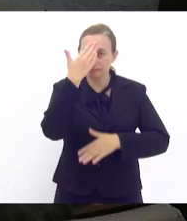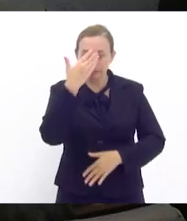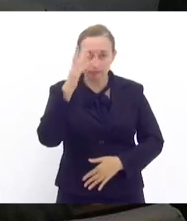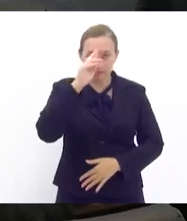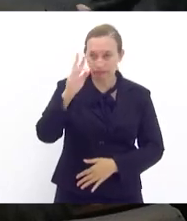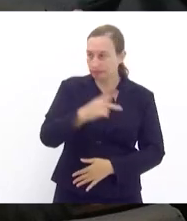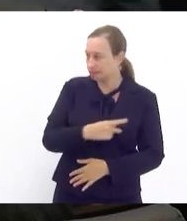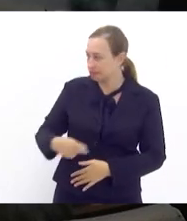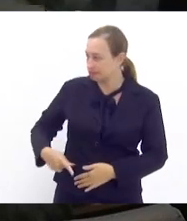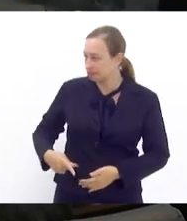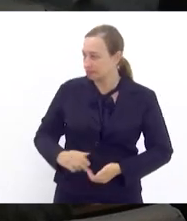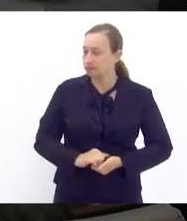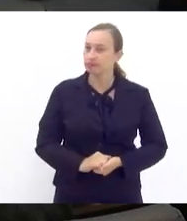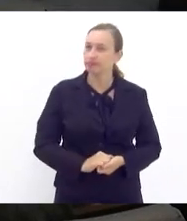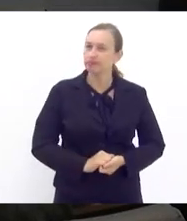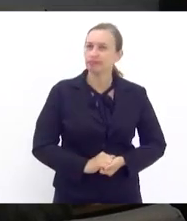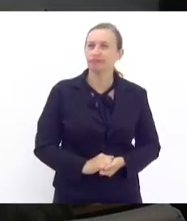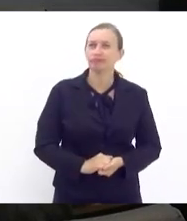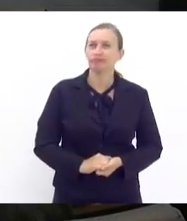presidente.